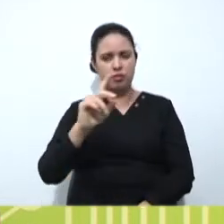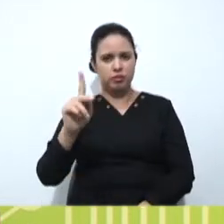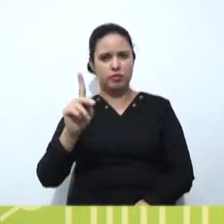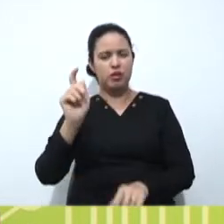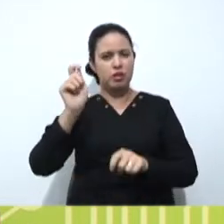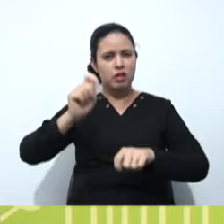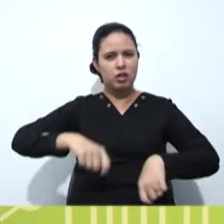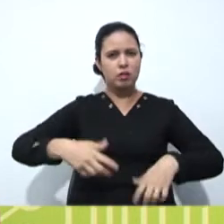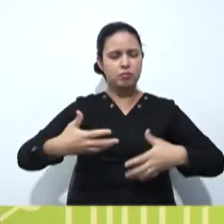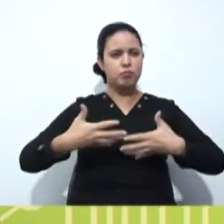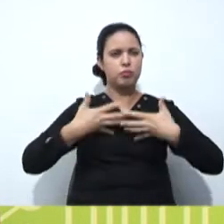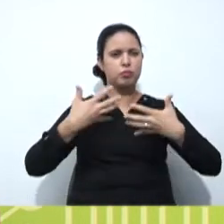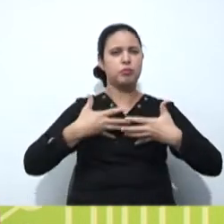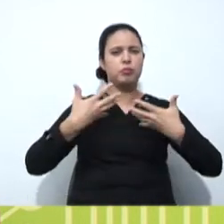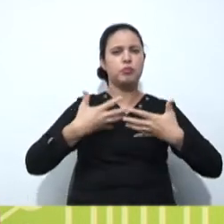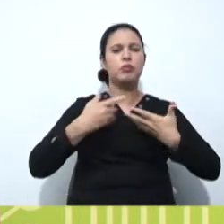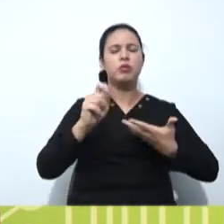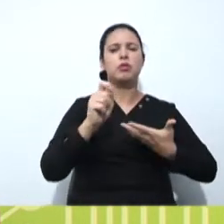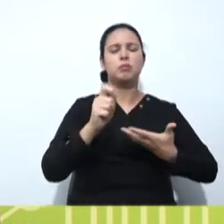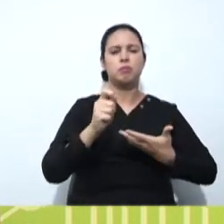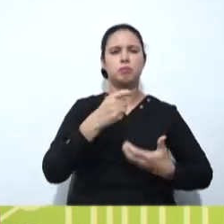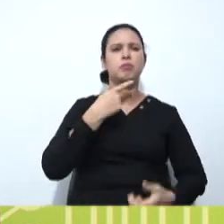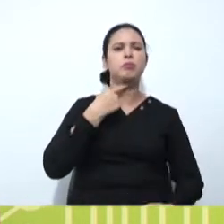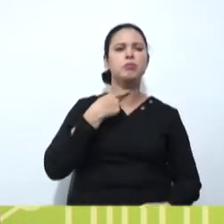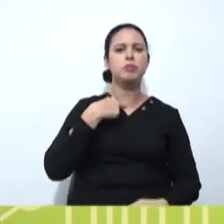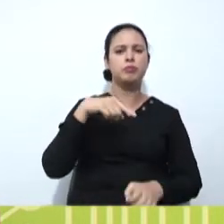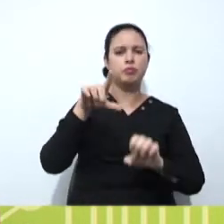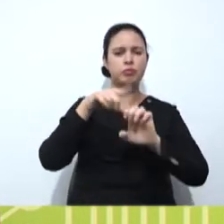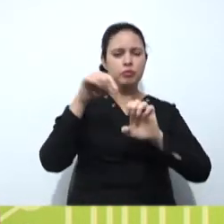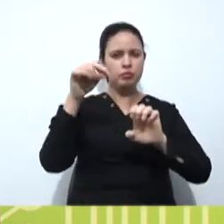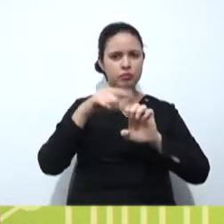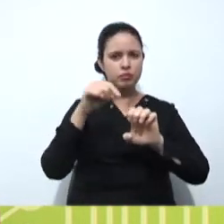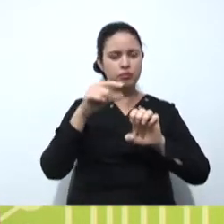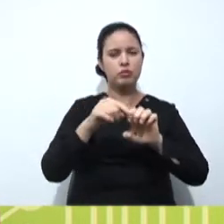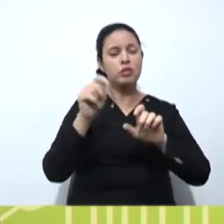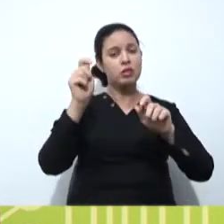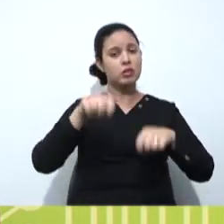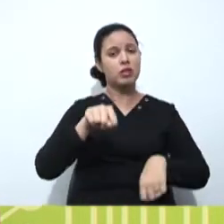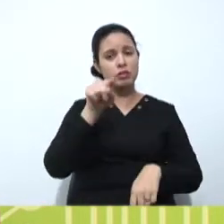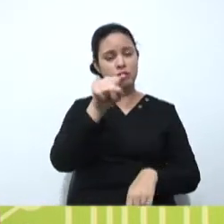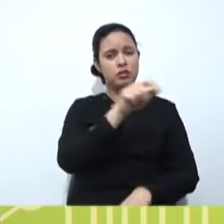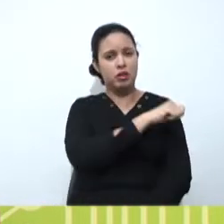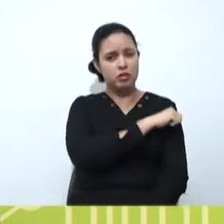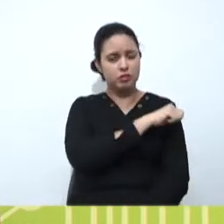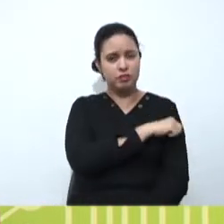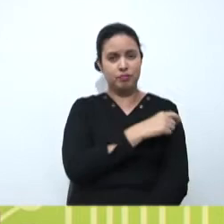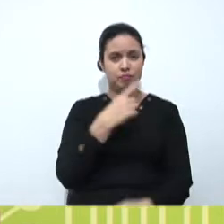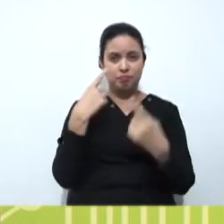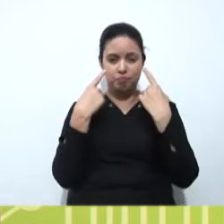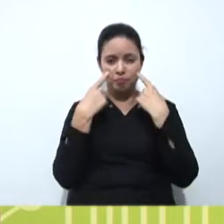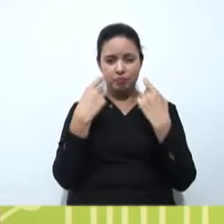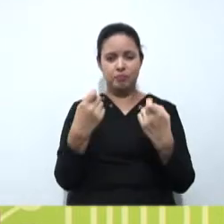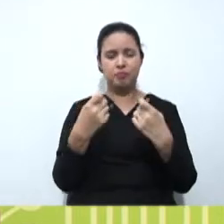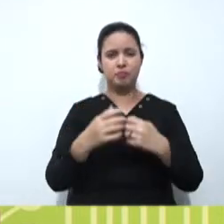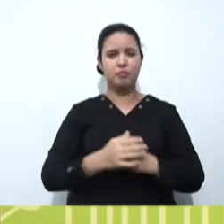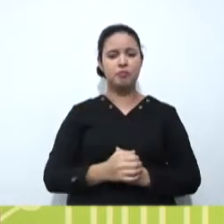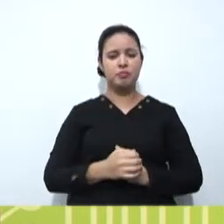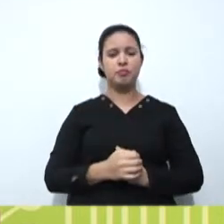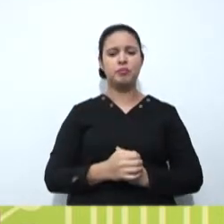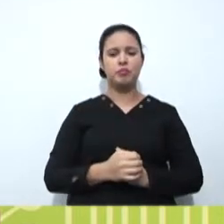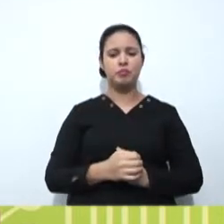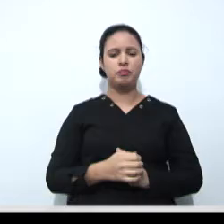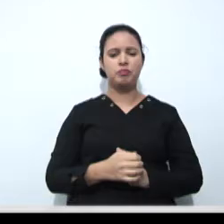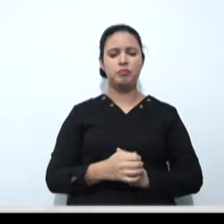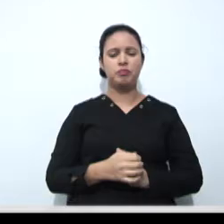desse aprendizado, também pode-se criar um empreendedor aí em você. Interessante isso, né? Então, vamos voltar